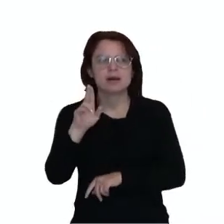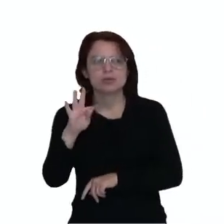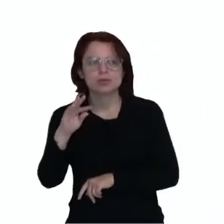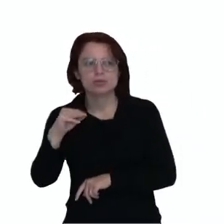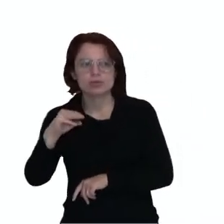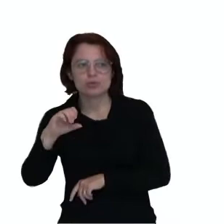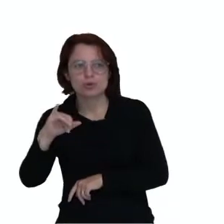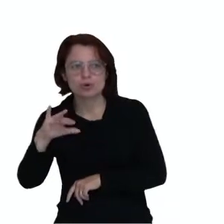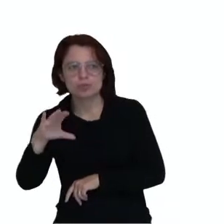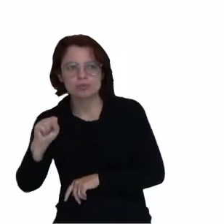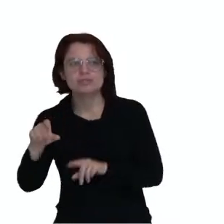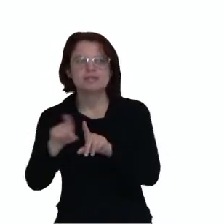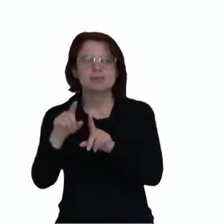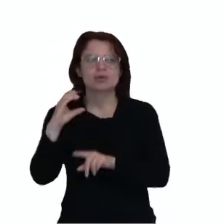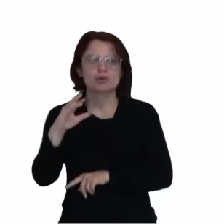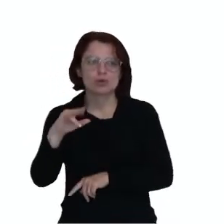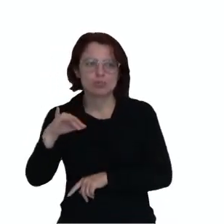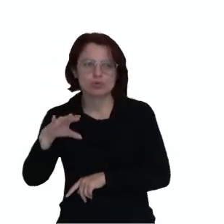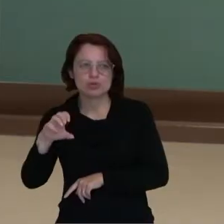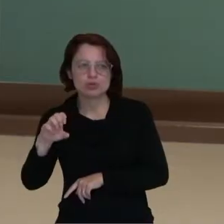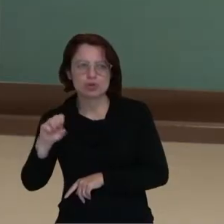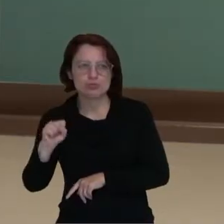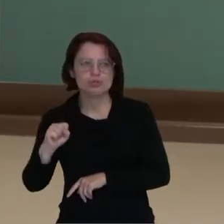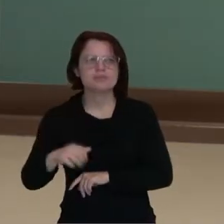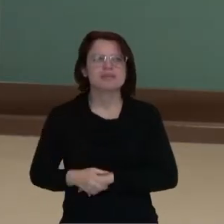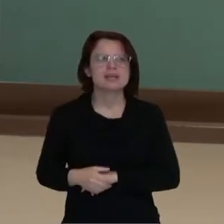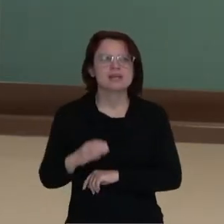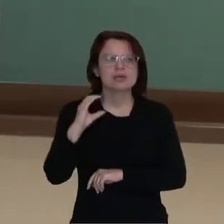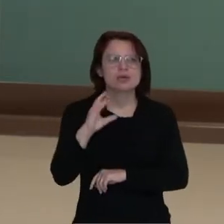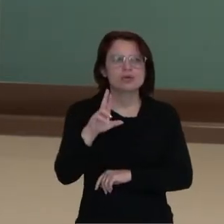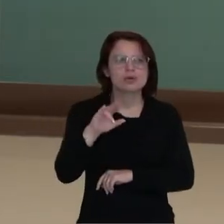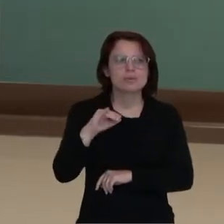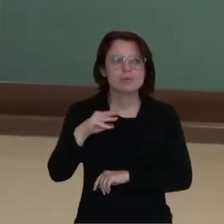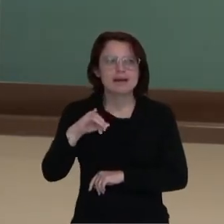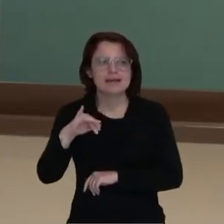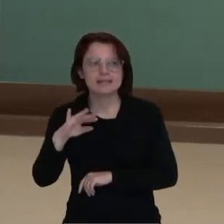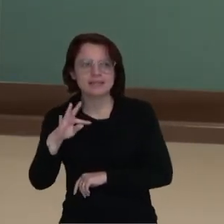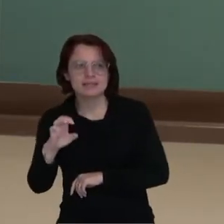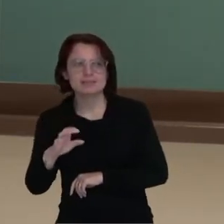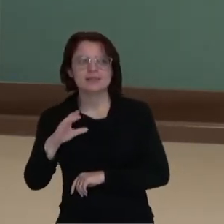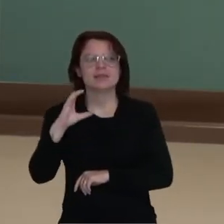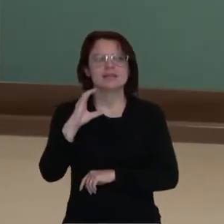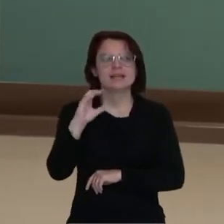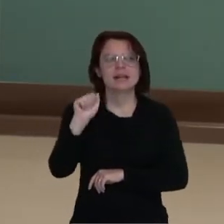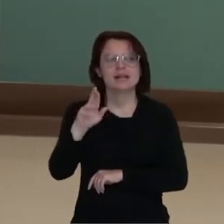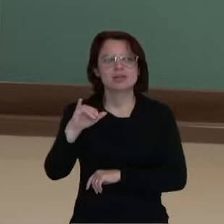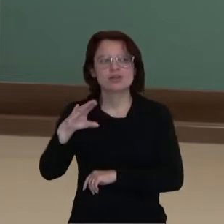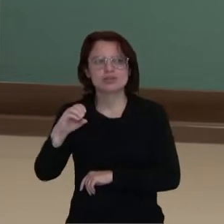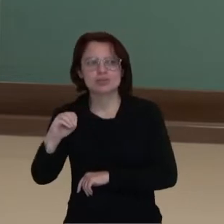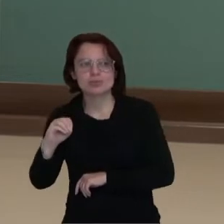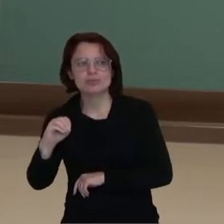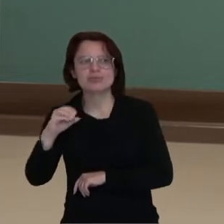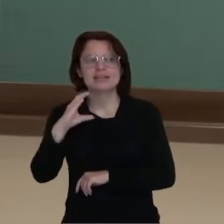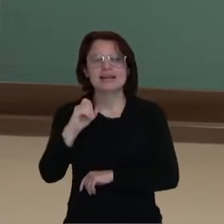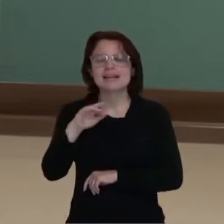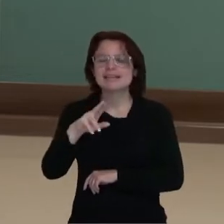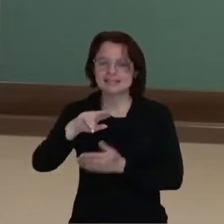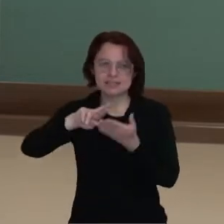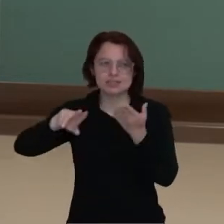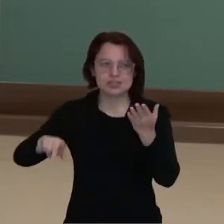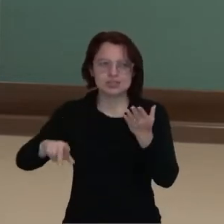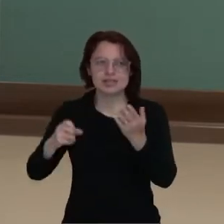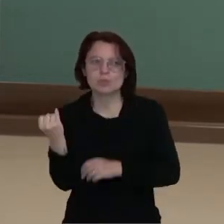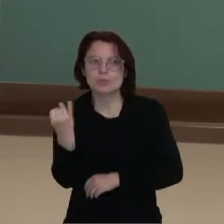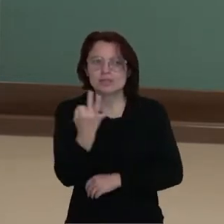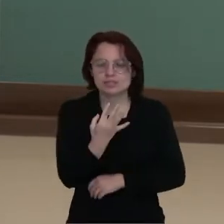autossomos e cromossomos sexuais, cromátide, cariótipo e características qualitativas e